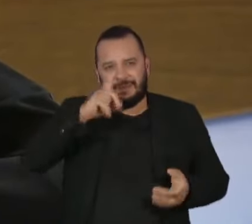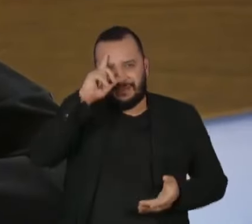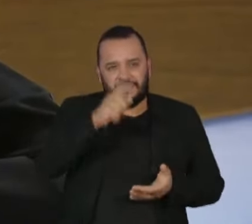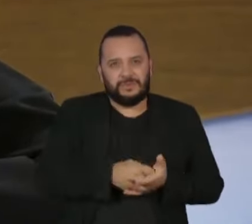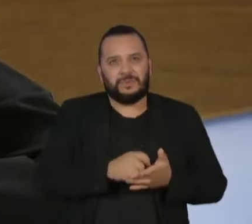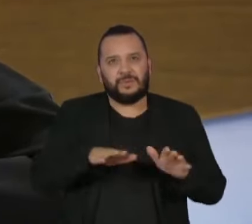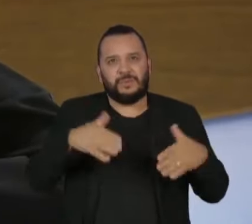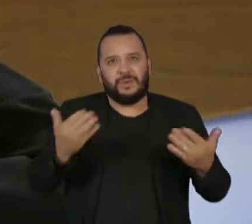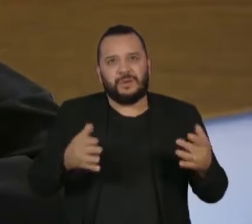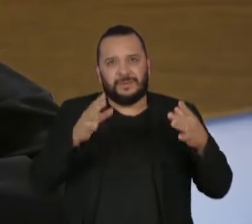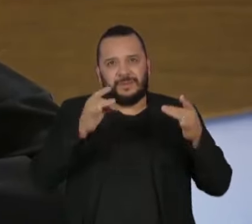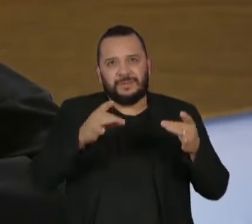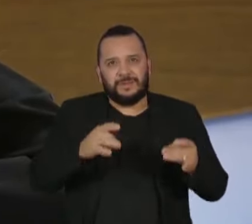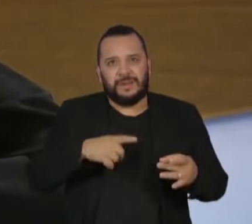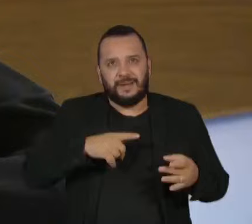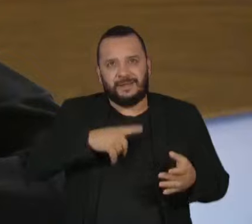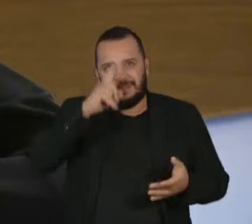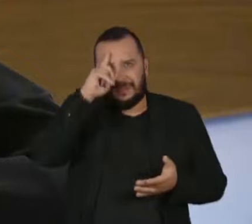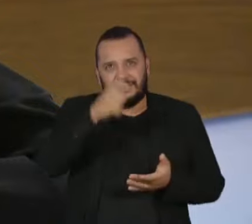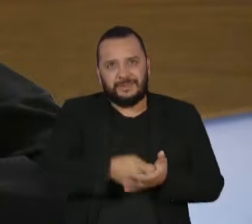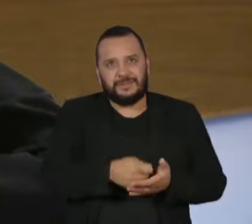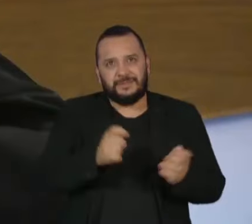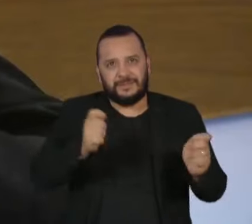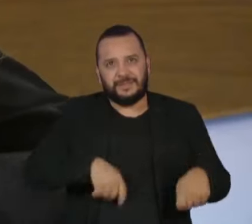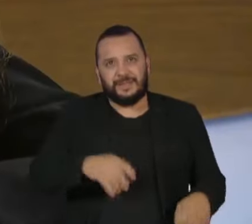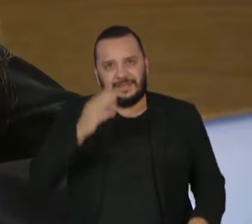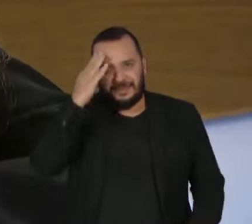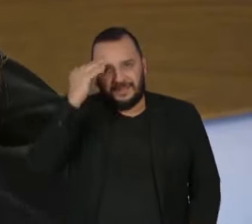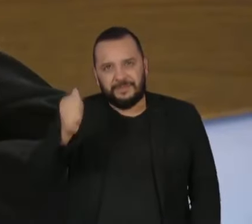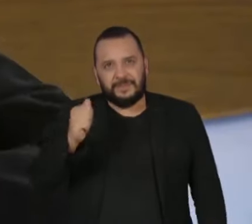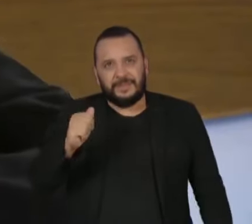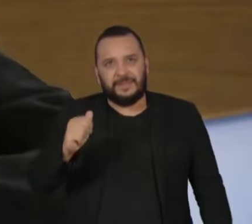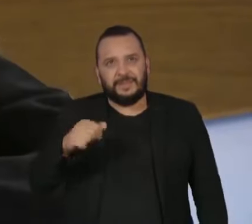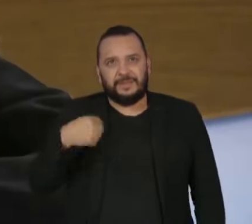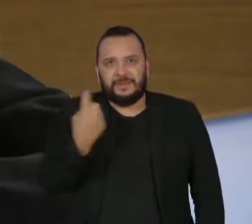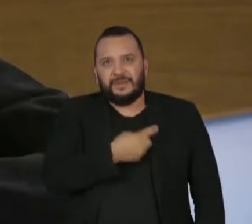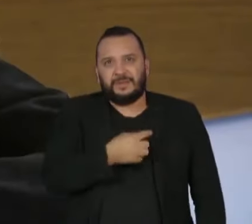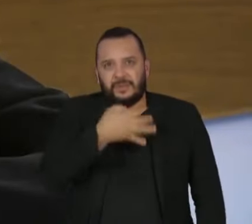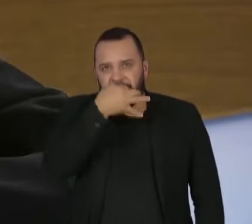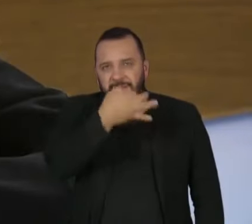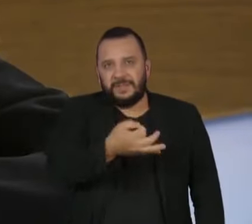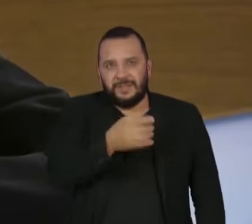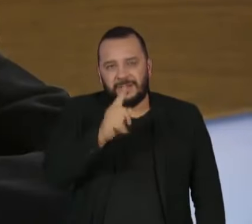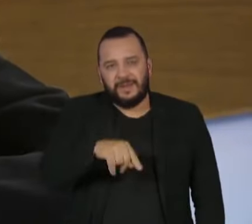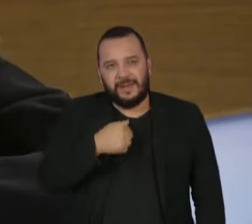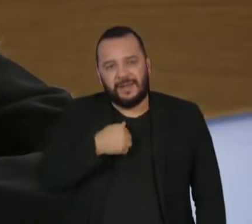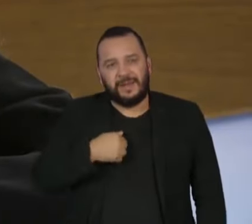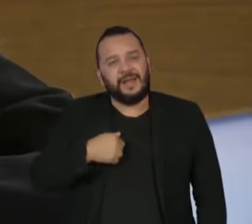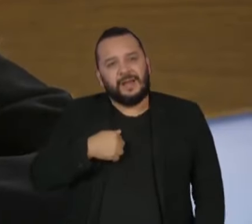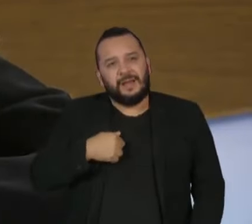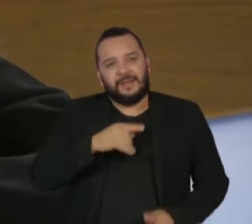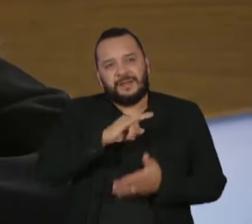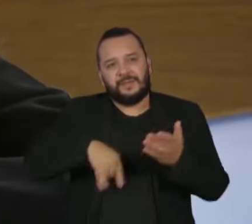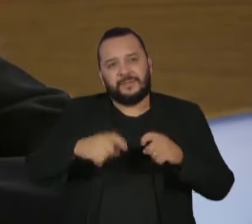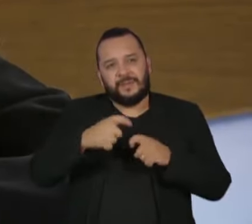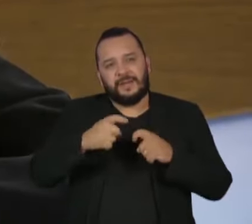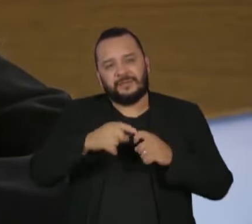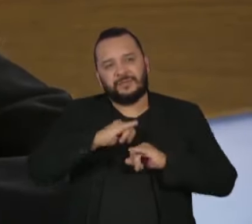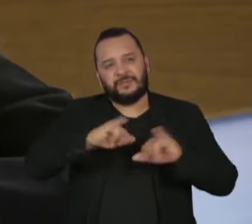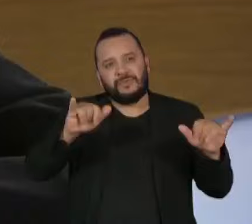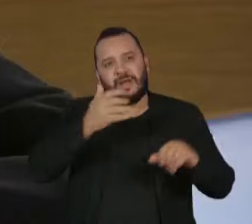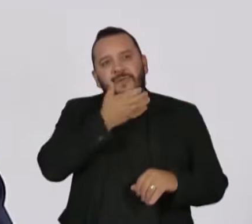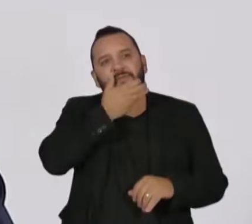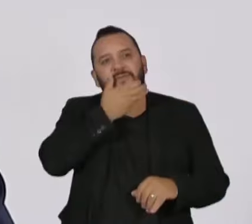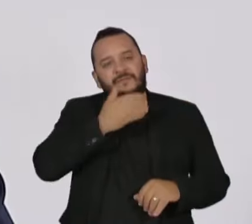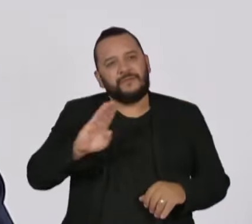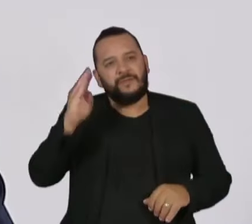que definiu dá para saber dá pra gente aqui colocar alguma hipótese foi o laudo falso do B do que o Marsal divulgou do bolos